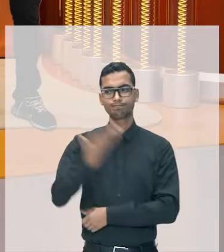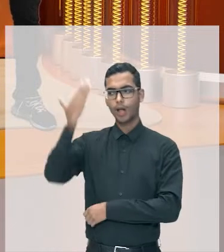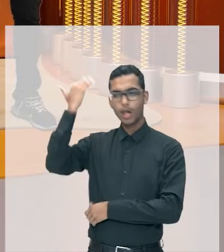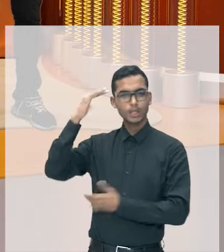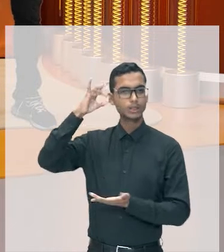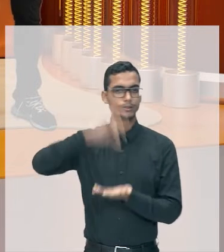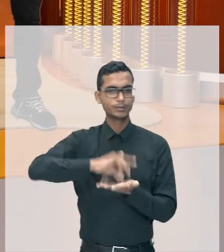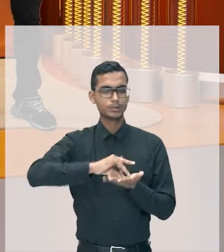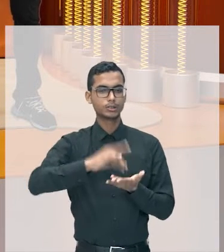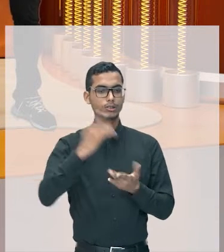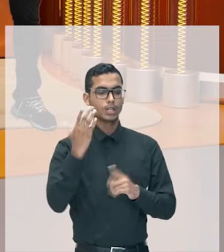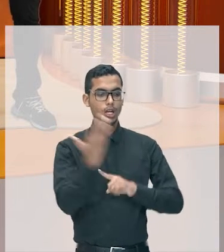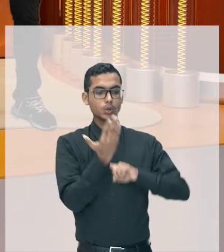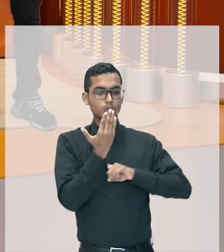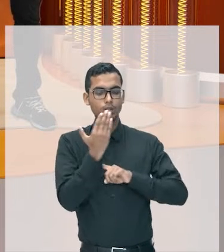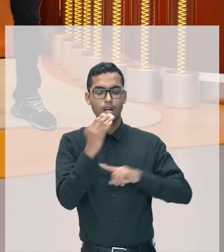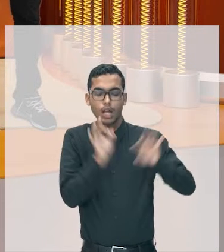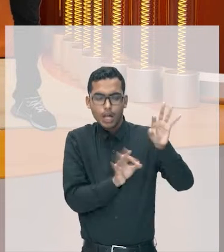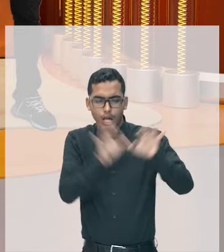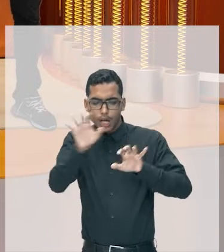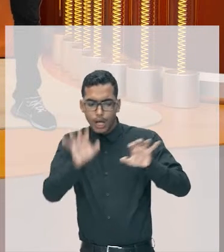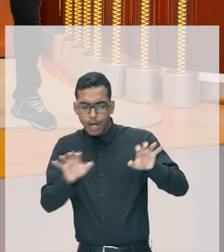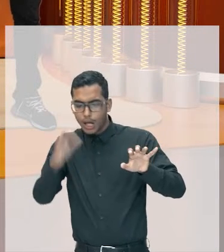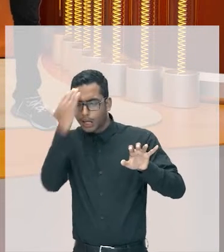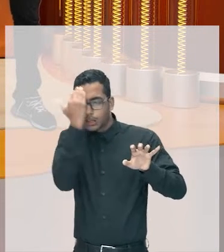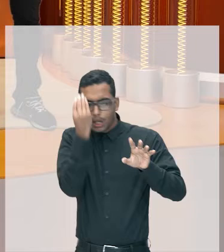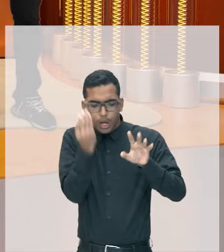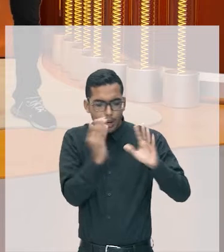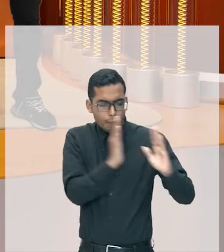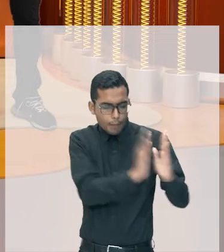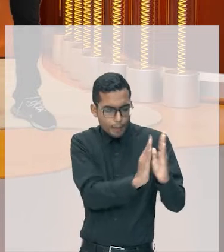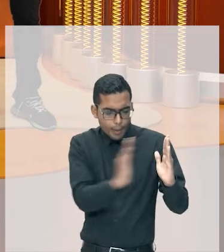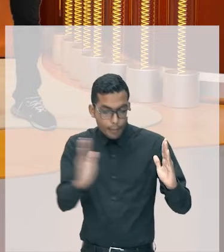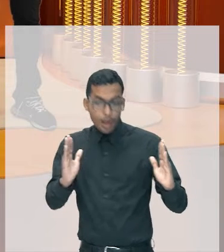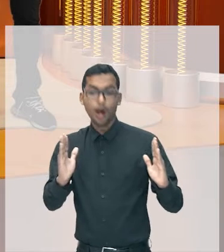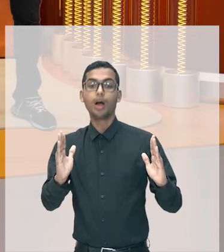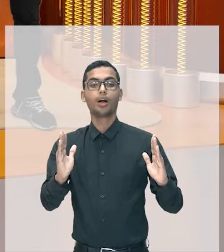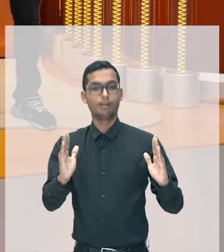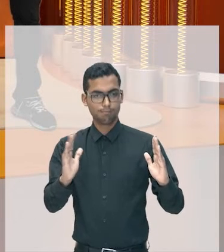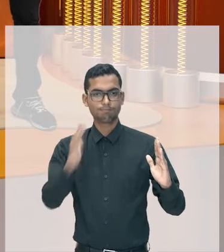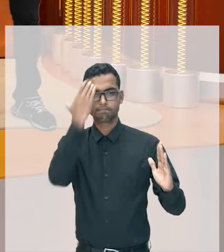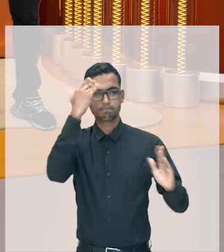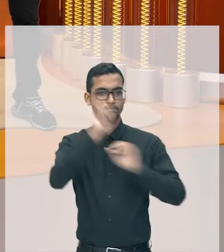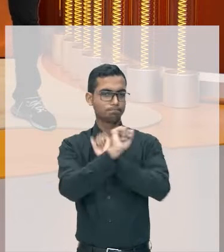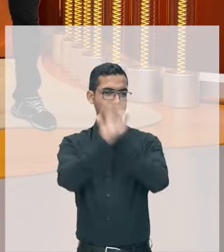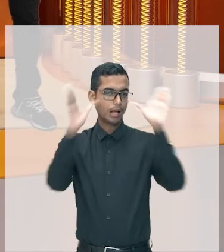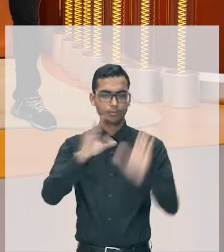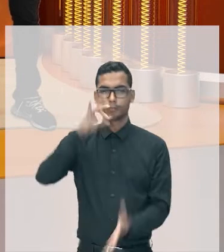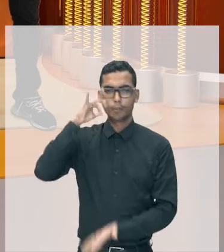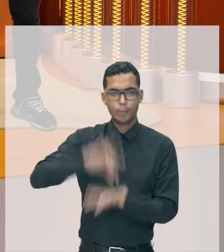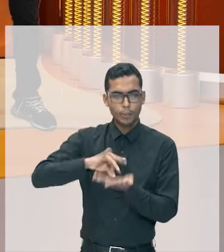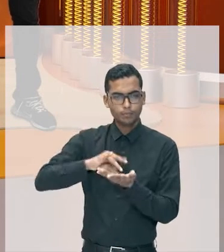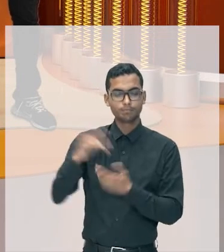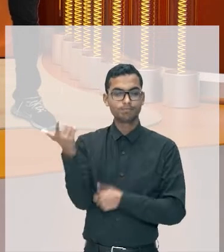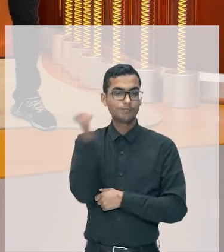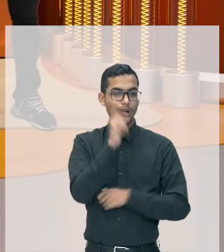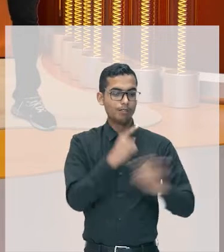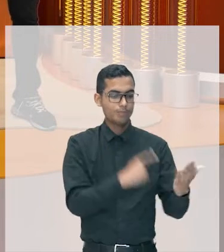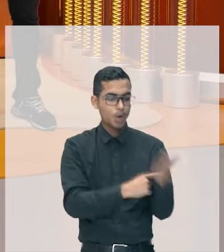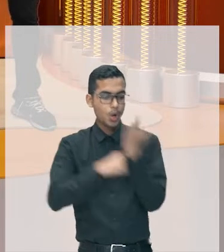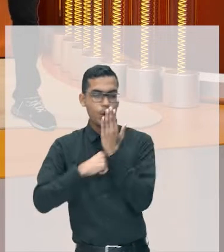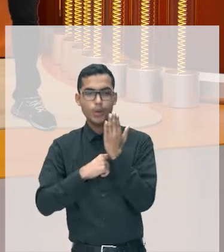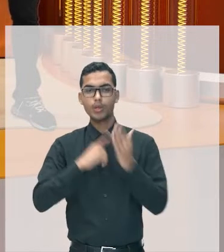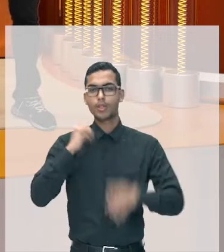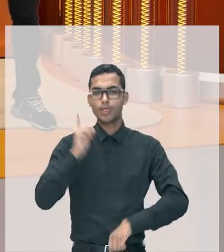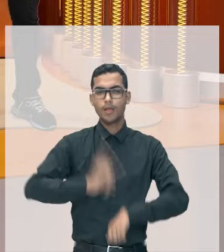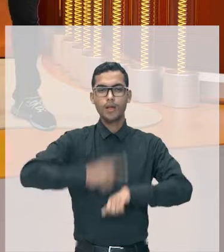da história. Então, as fontes históricas são importantes porque são elas que vão nos ajudar ali a